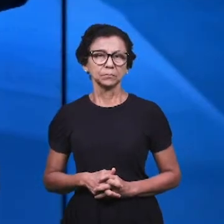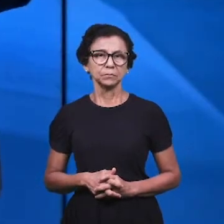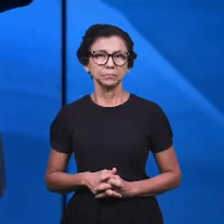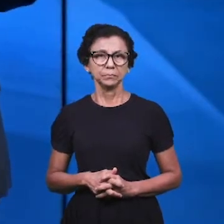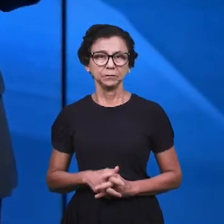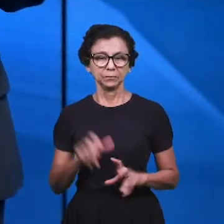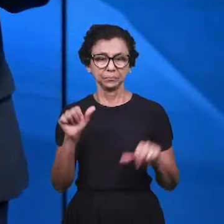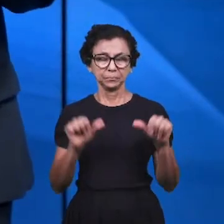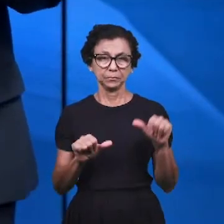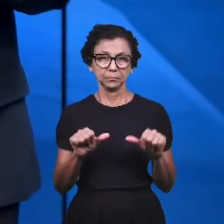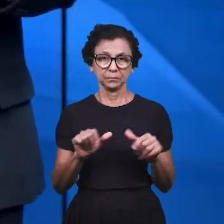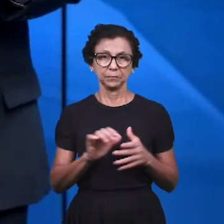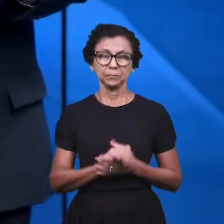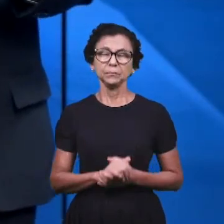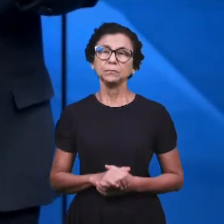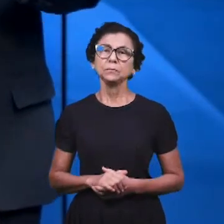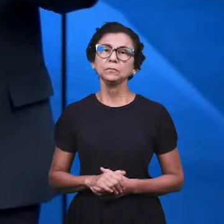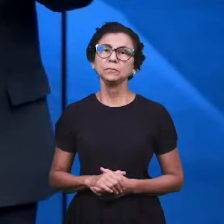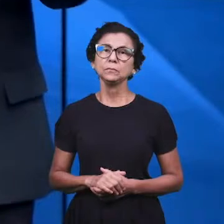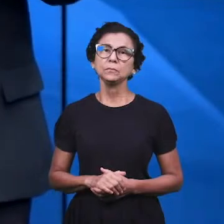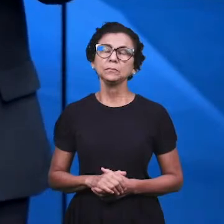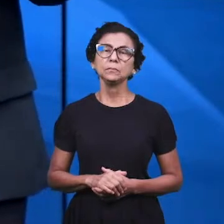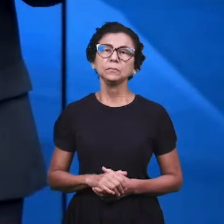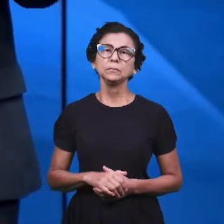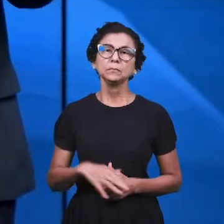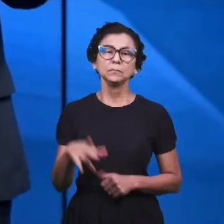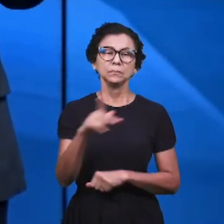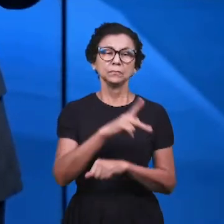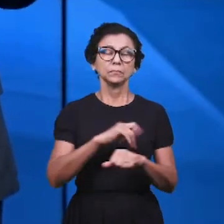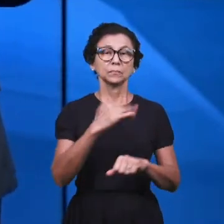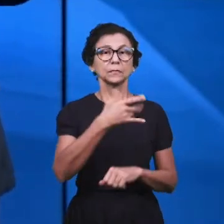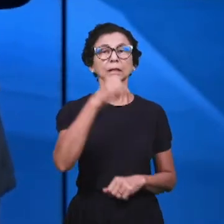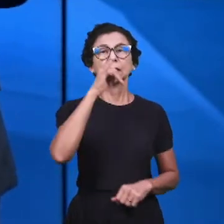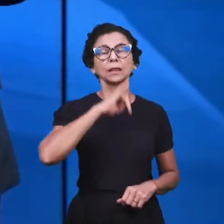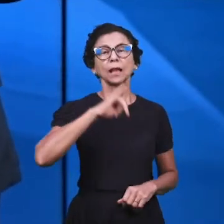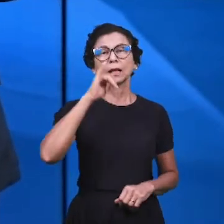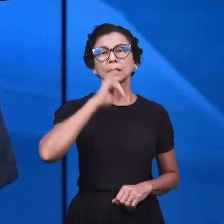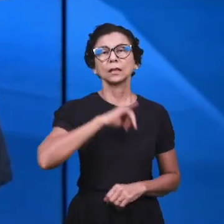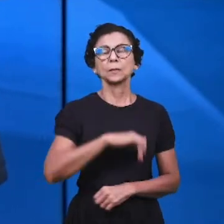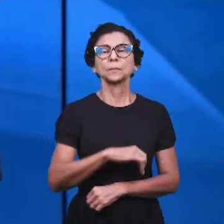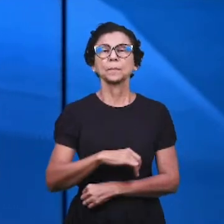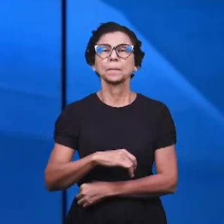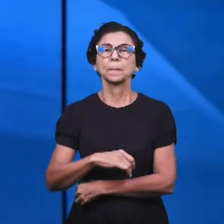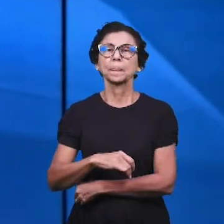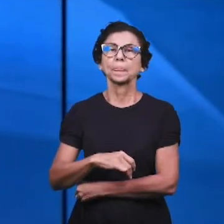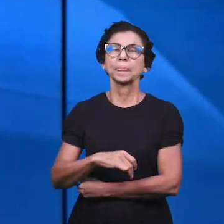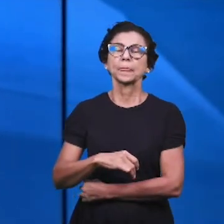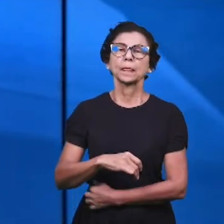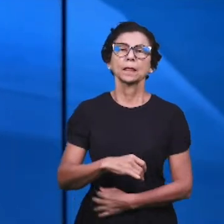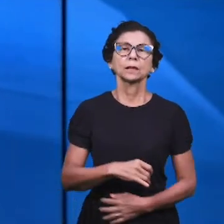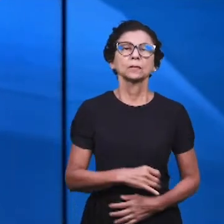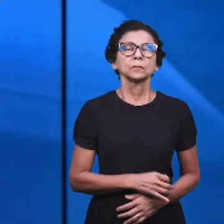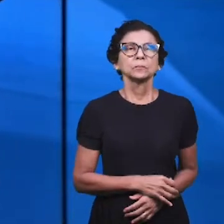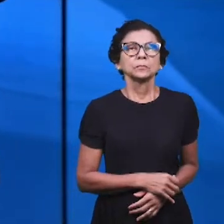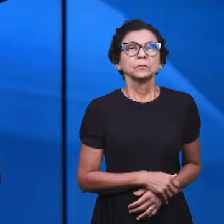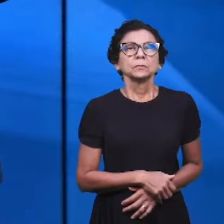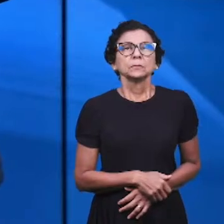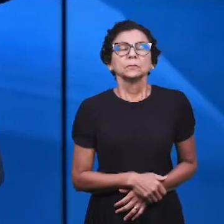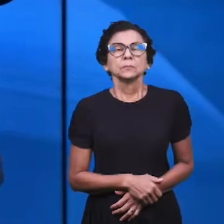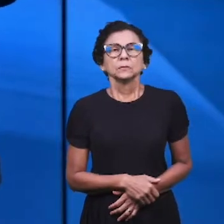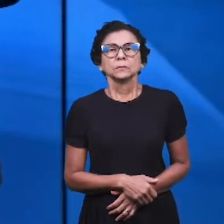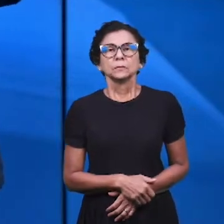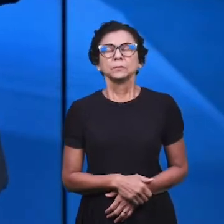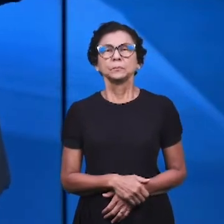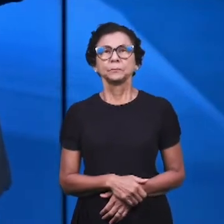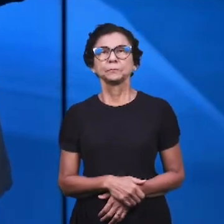essa resposta agora vai ser de lá da Itália, o nosso irmão obreiro, o Josimar Rossi. Ele é da